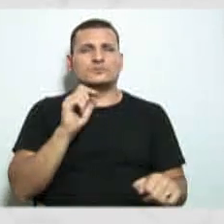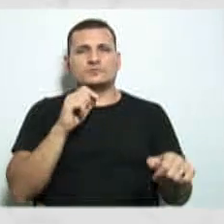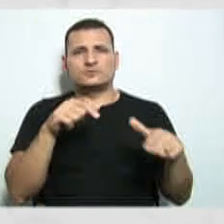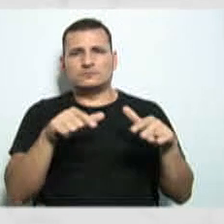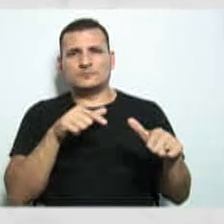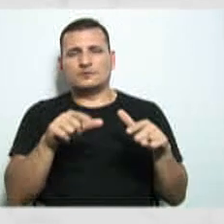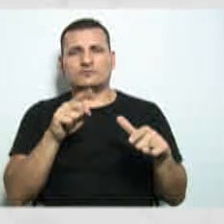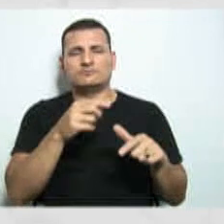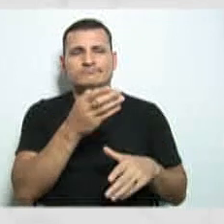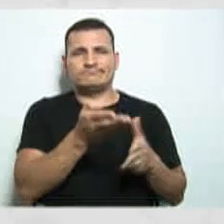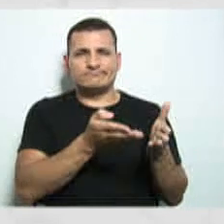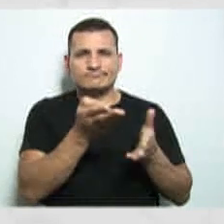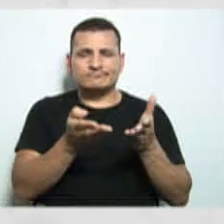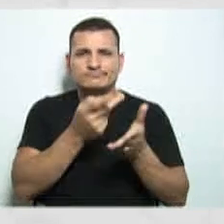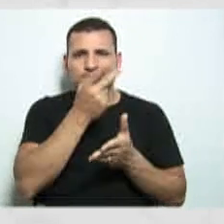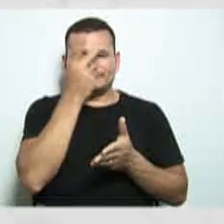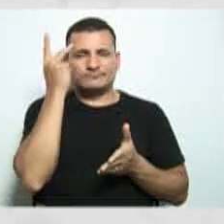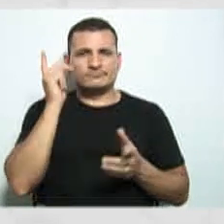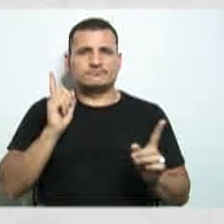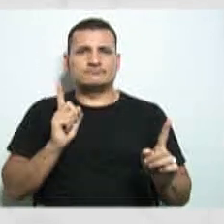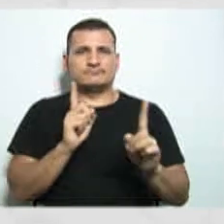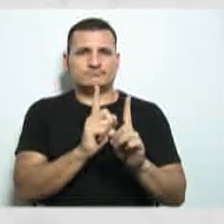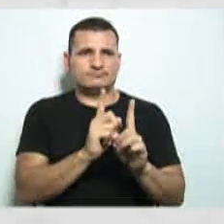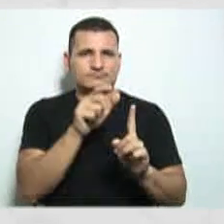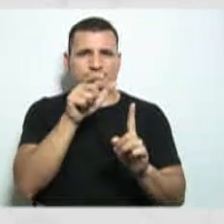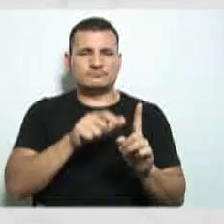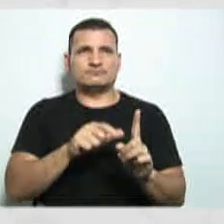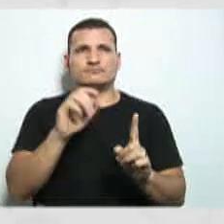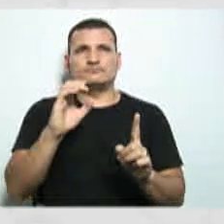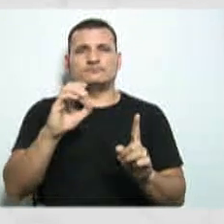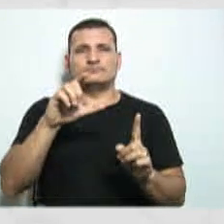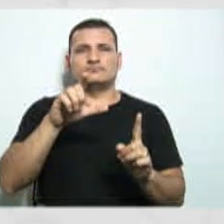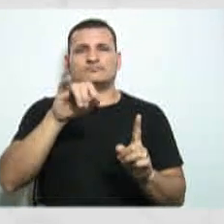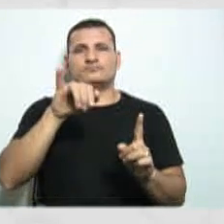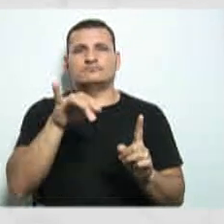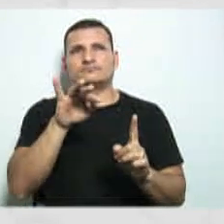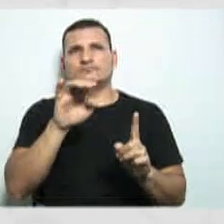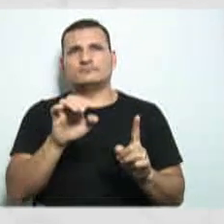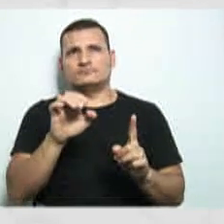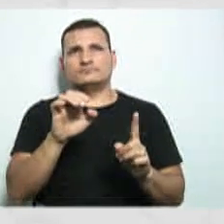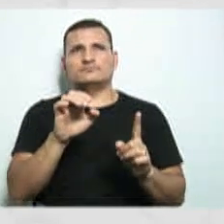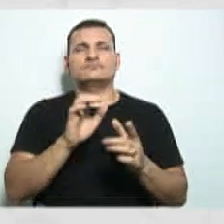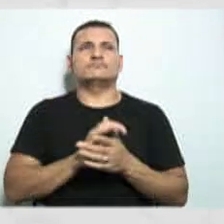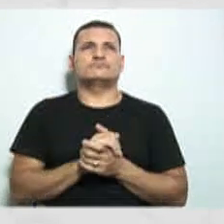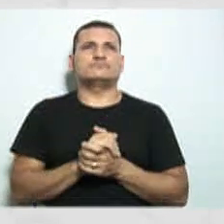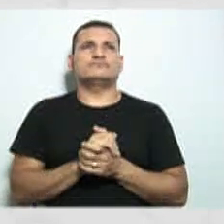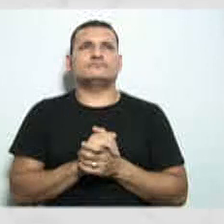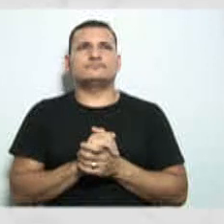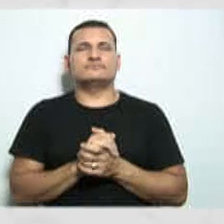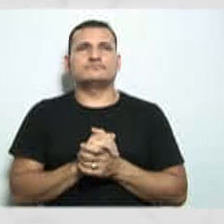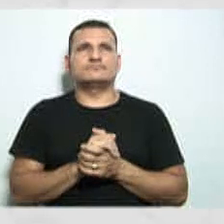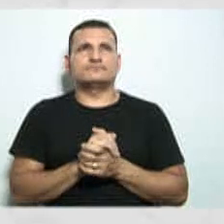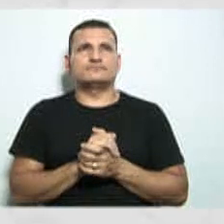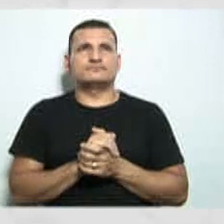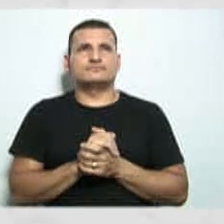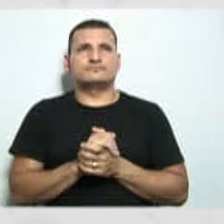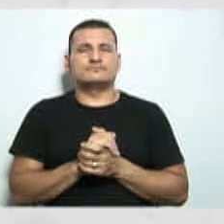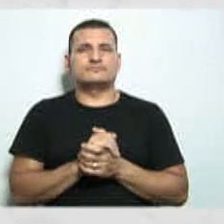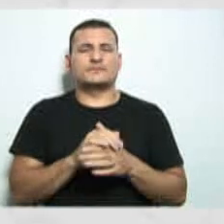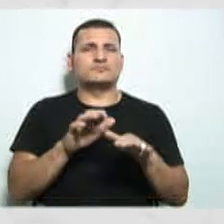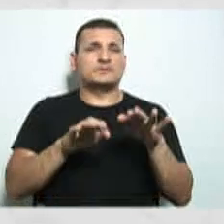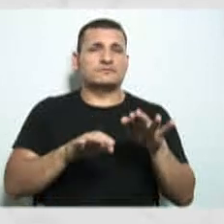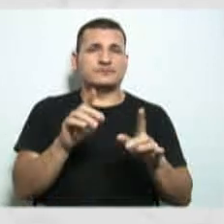atende, a linha de frente aqui, ó, onde o consumidor pode sair daqui